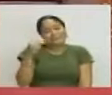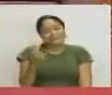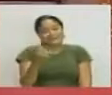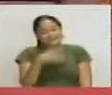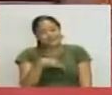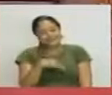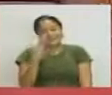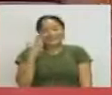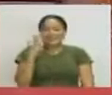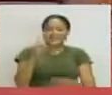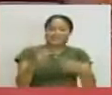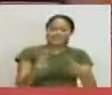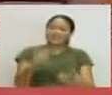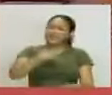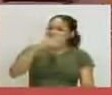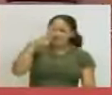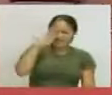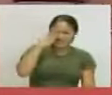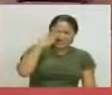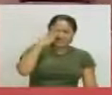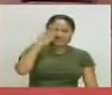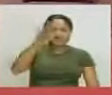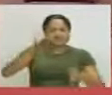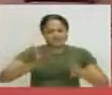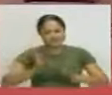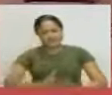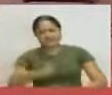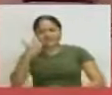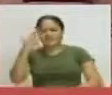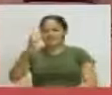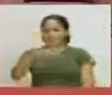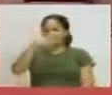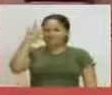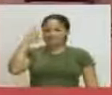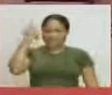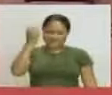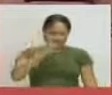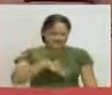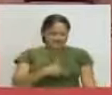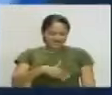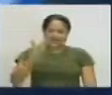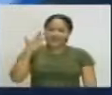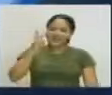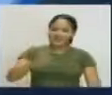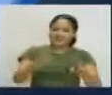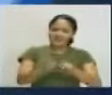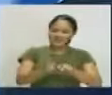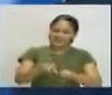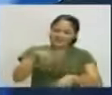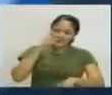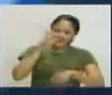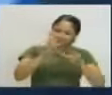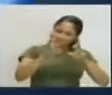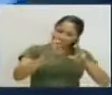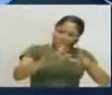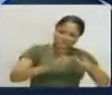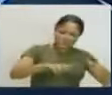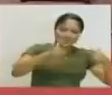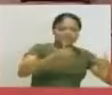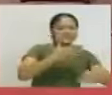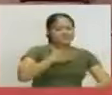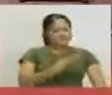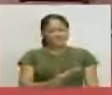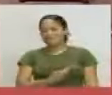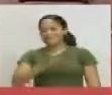Eu sei, eu nasci em família assalariada e vejo a luta dos meus irmãos, vejo a luta dos meus colegas. Não é fácil.